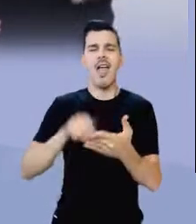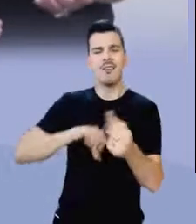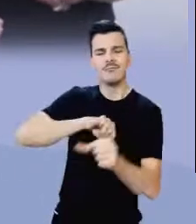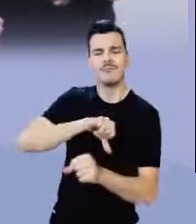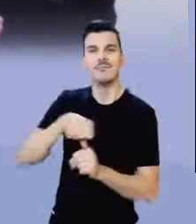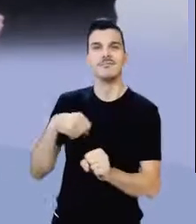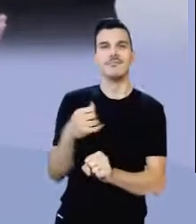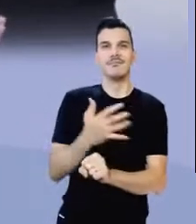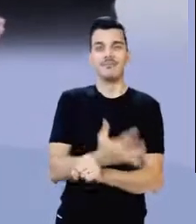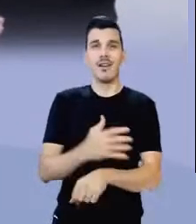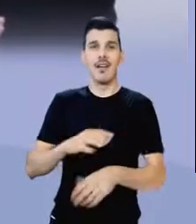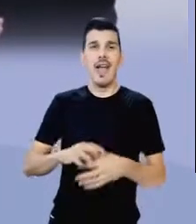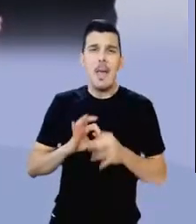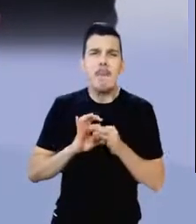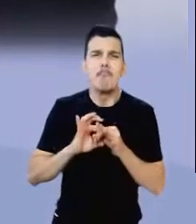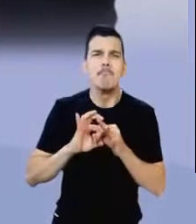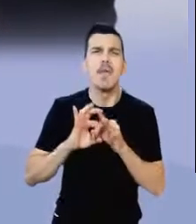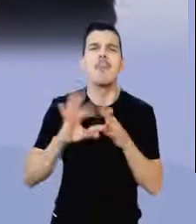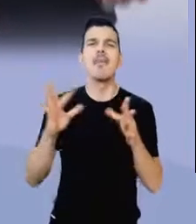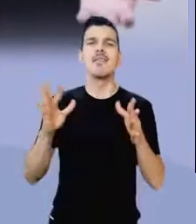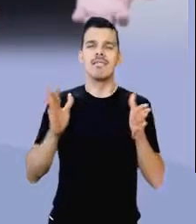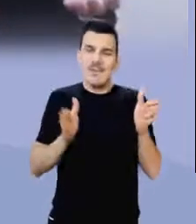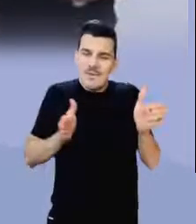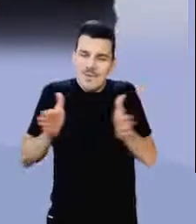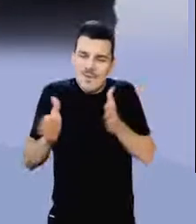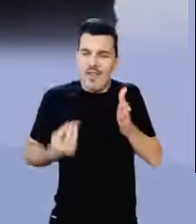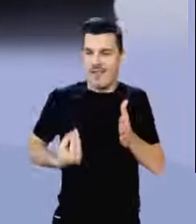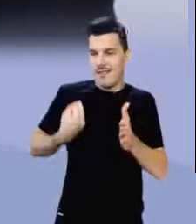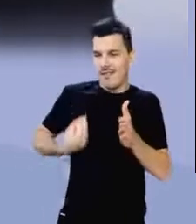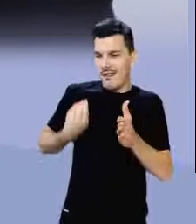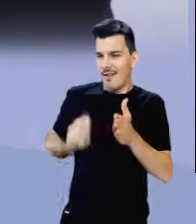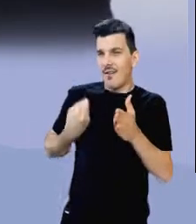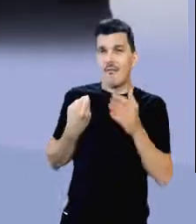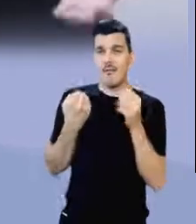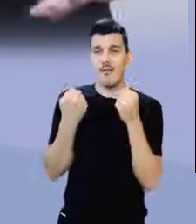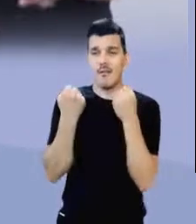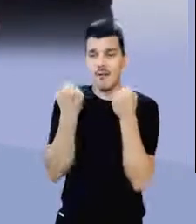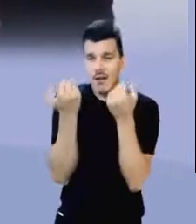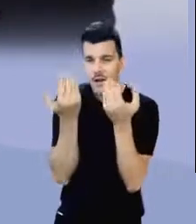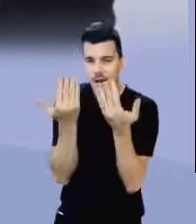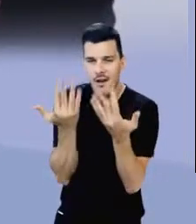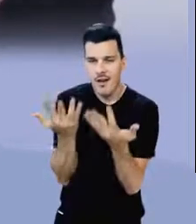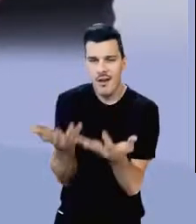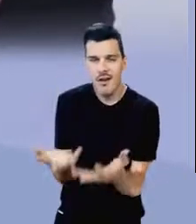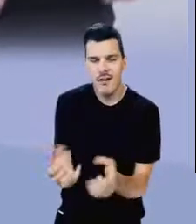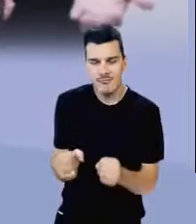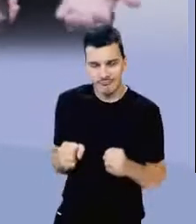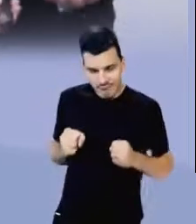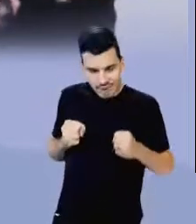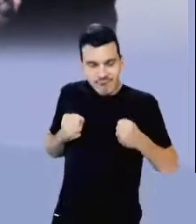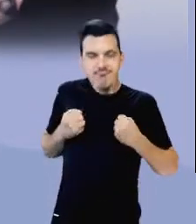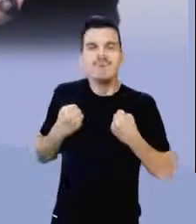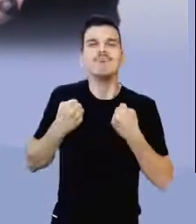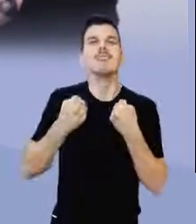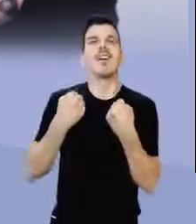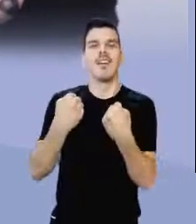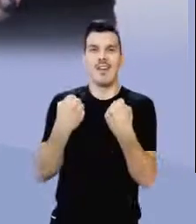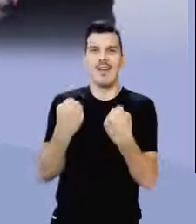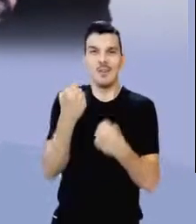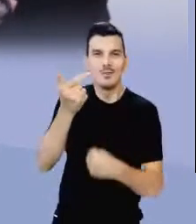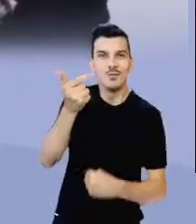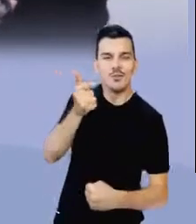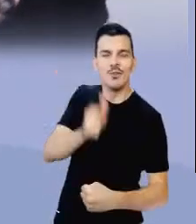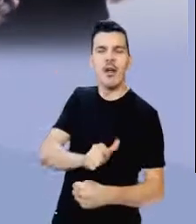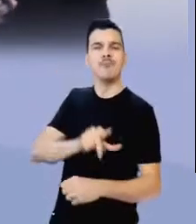o renovo. Deixe-se cortar como flor para que você refloresça, para que você renasça, para que